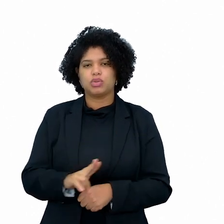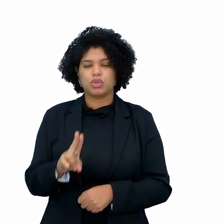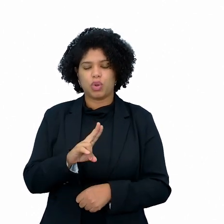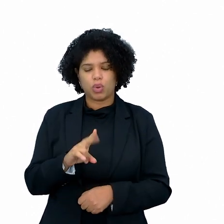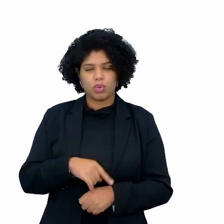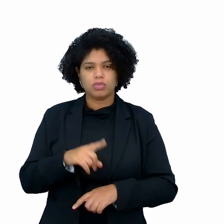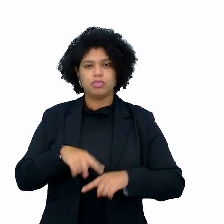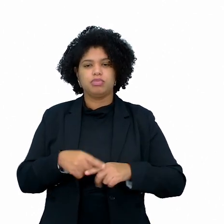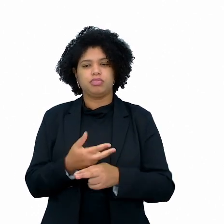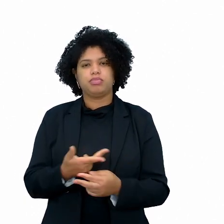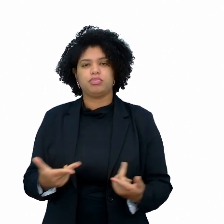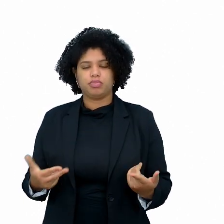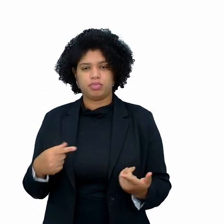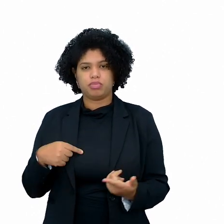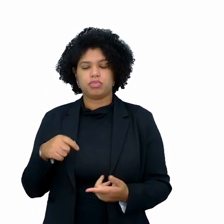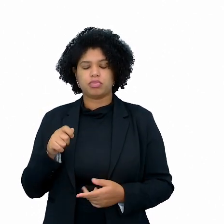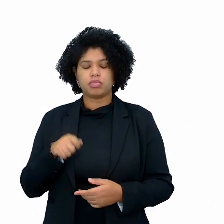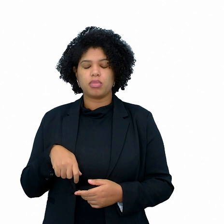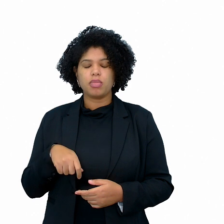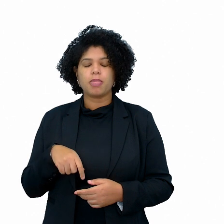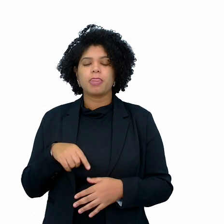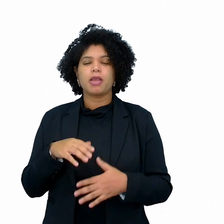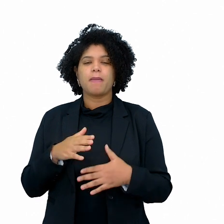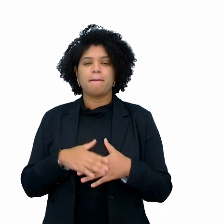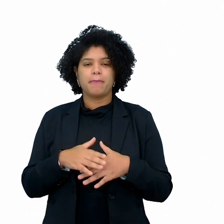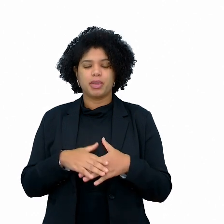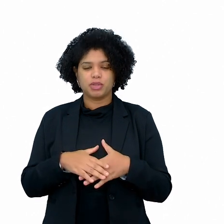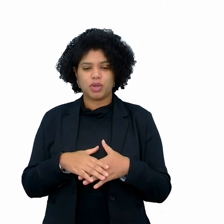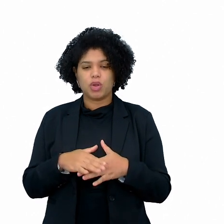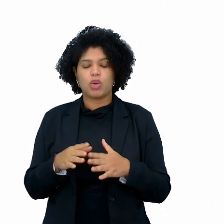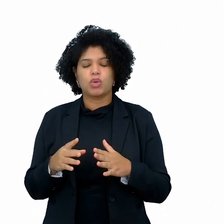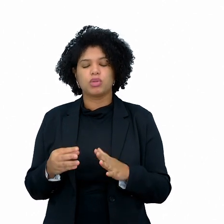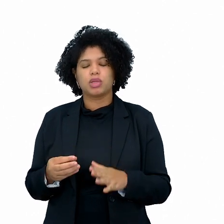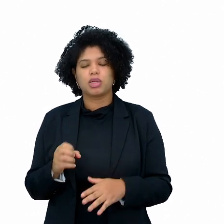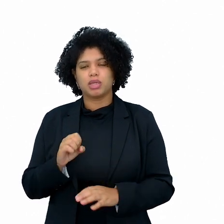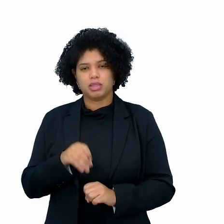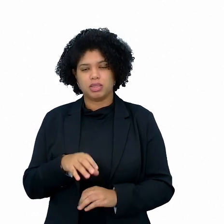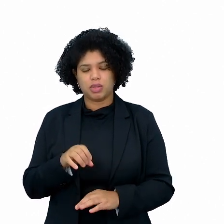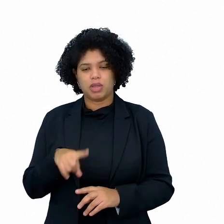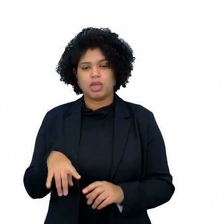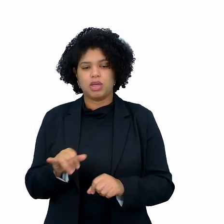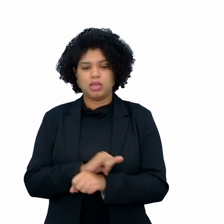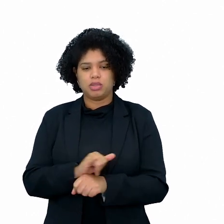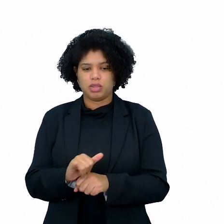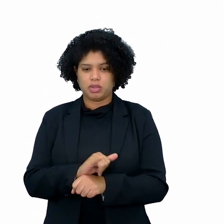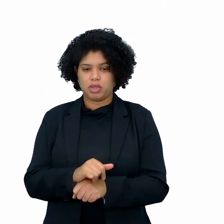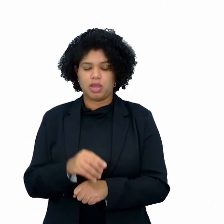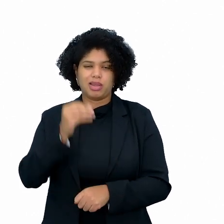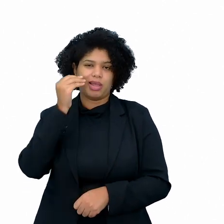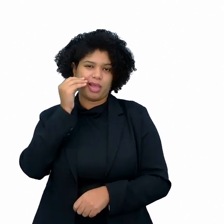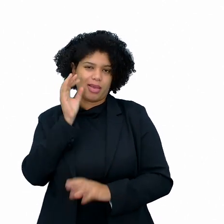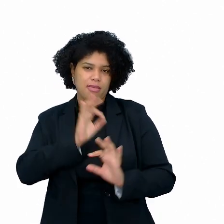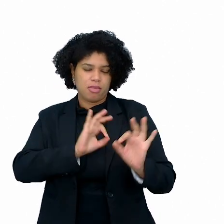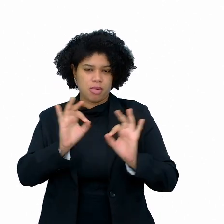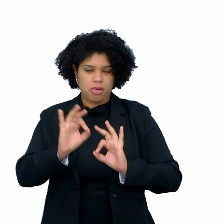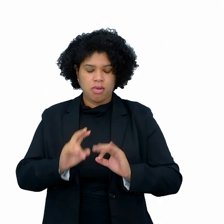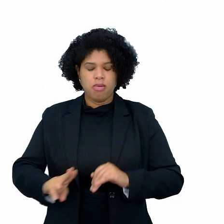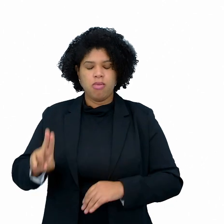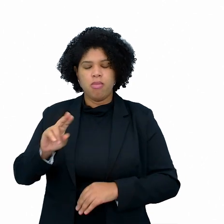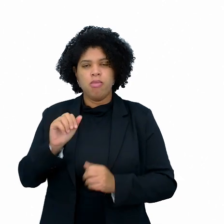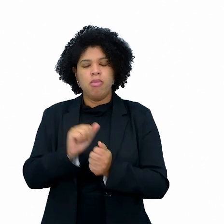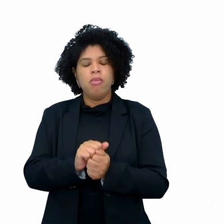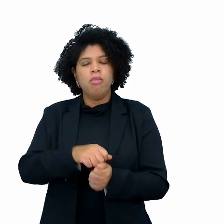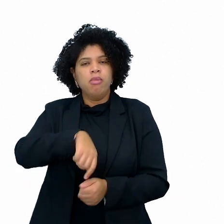técnicas que eu estava imaginando usar, assim como esse ensino que funciona, técnicas que eu estava tentando organizar para usar com os